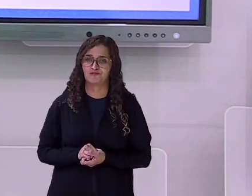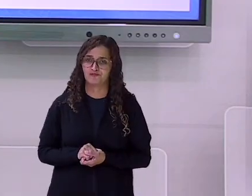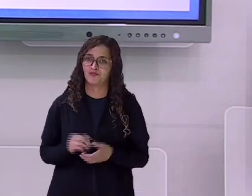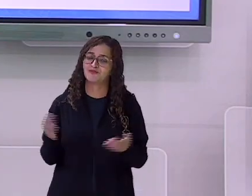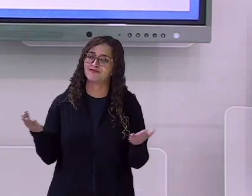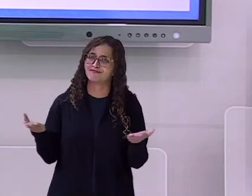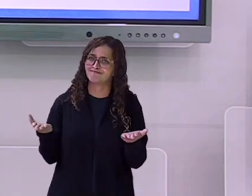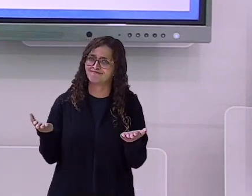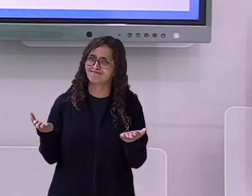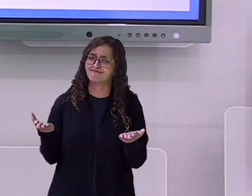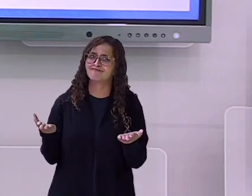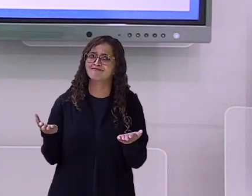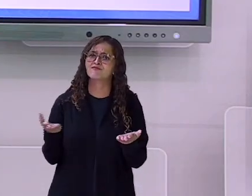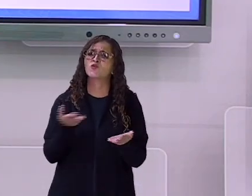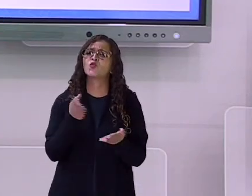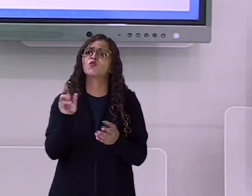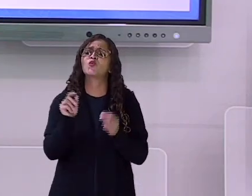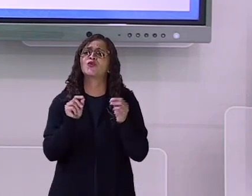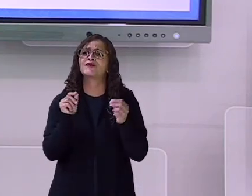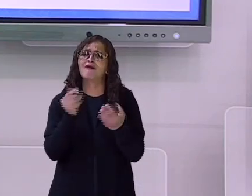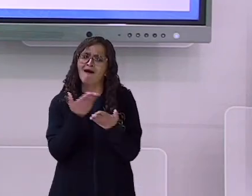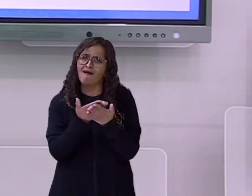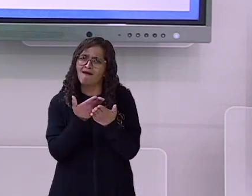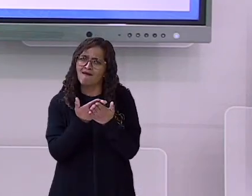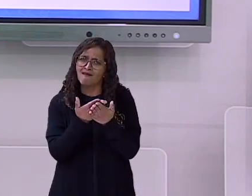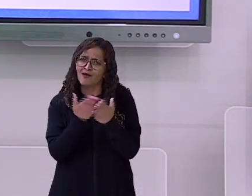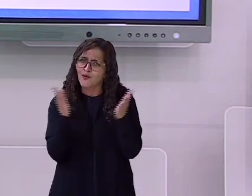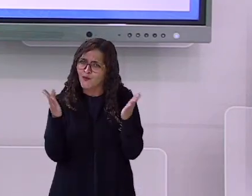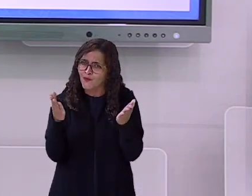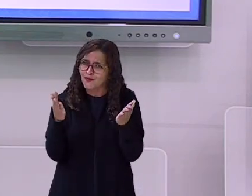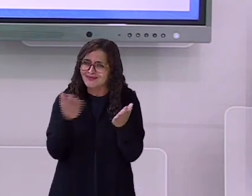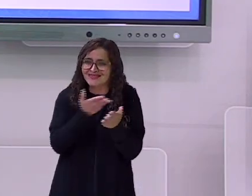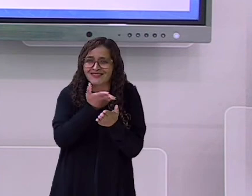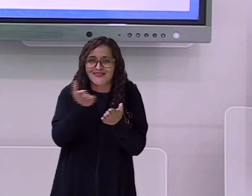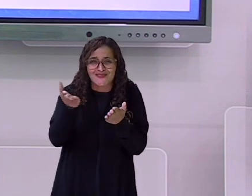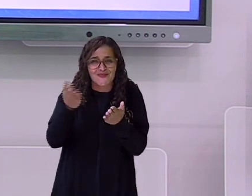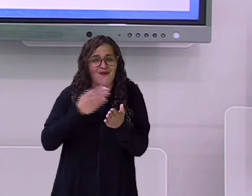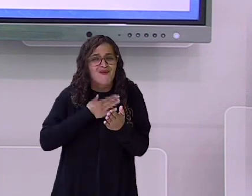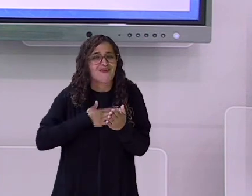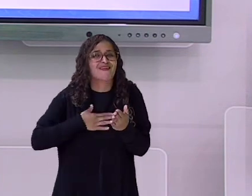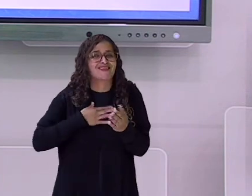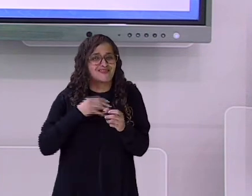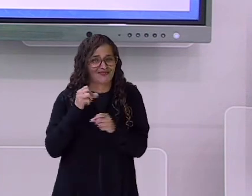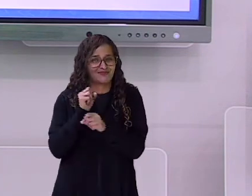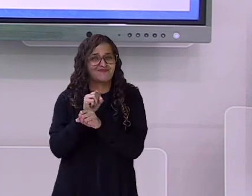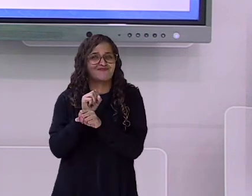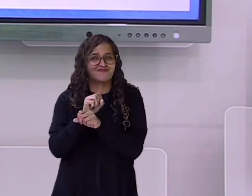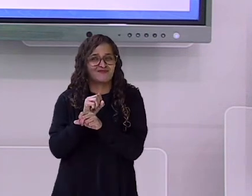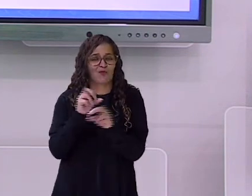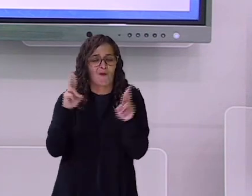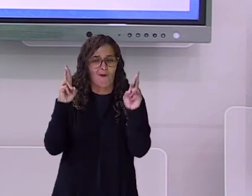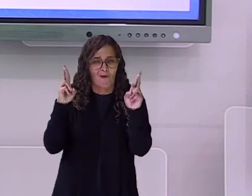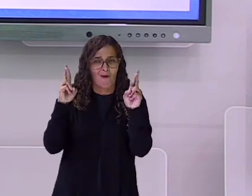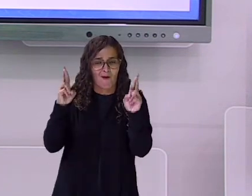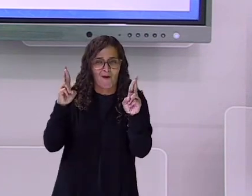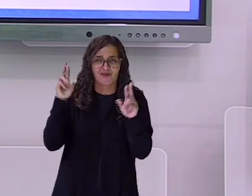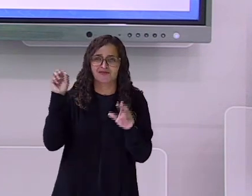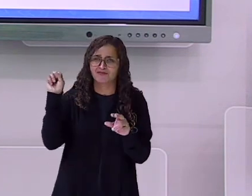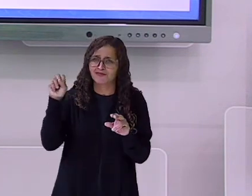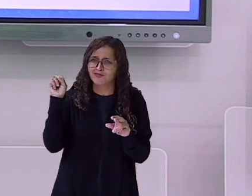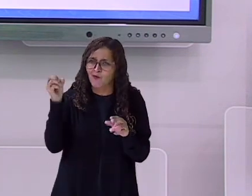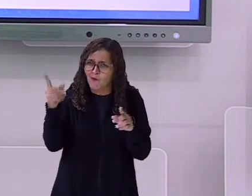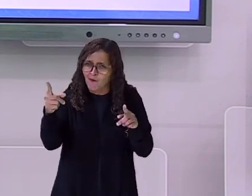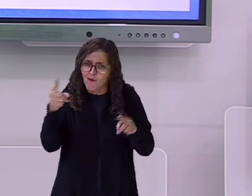E aí? O que você achou da aula de hoje? Agora é hora de sair tocando. Se você tem um instrumento de corda, se é